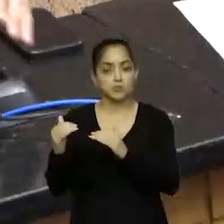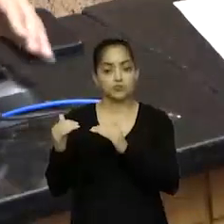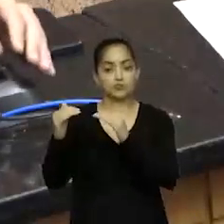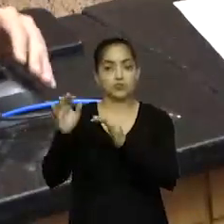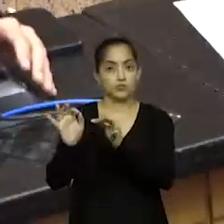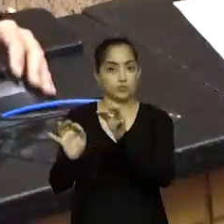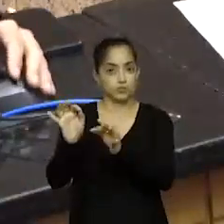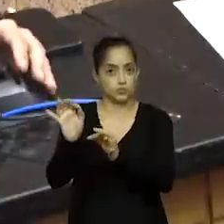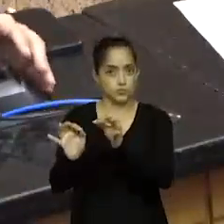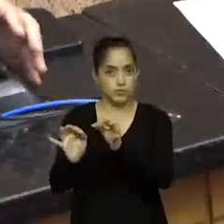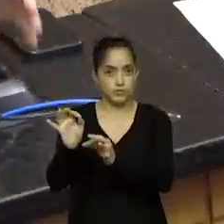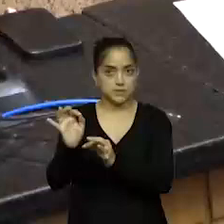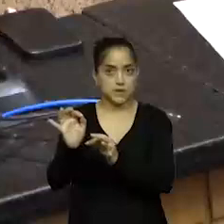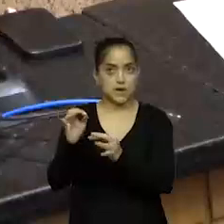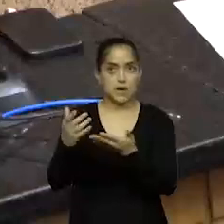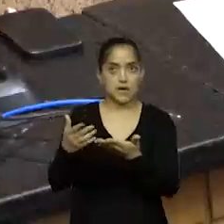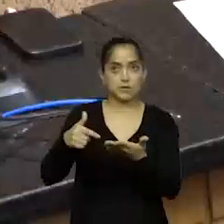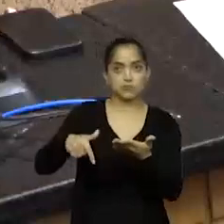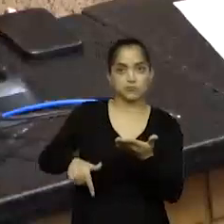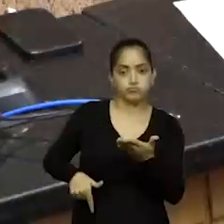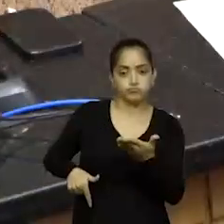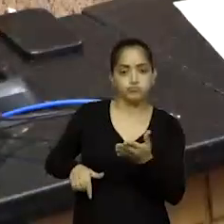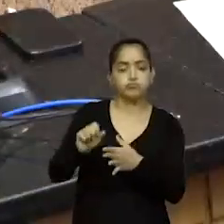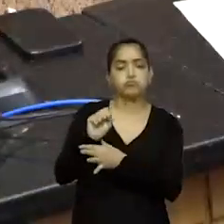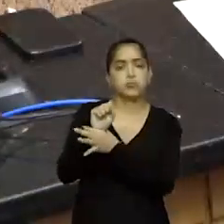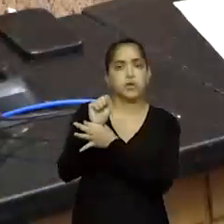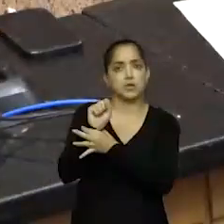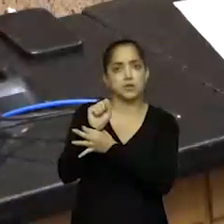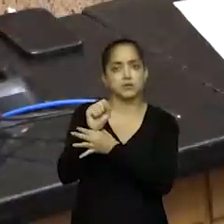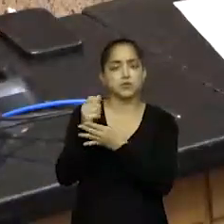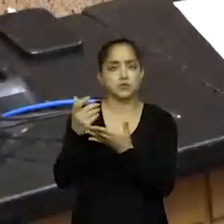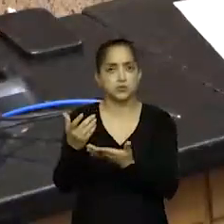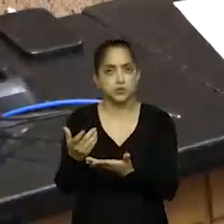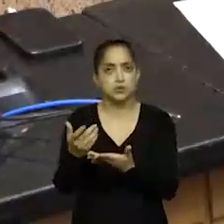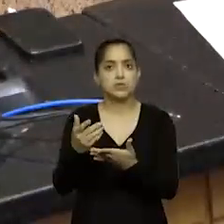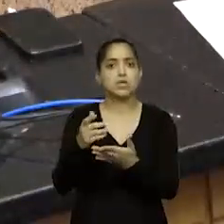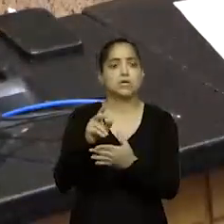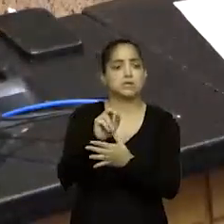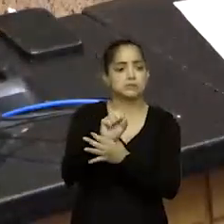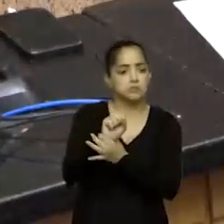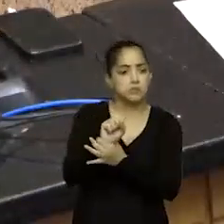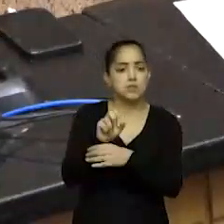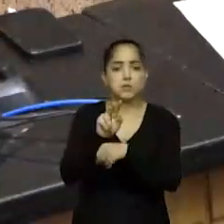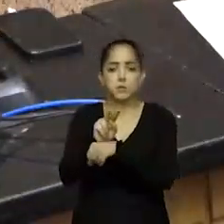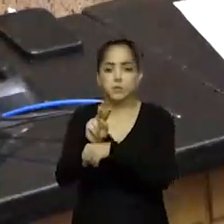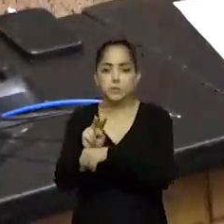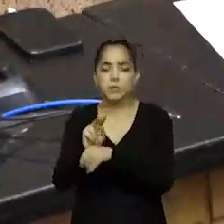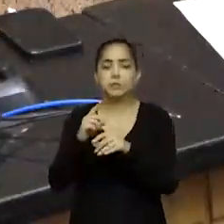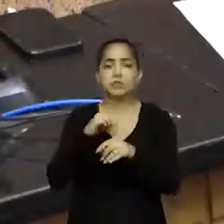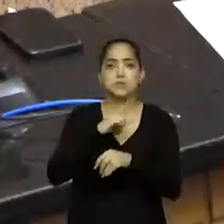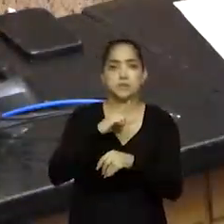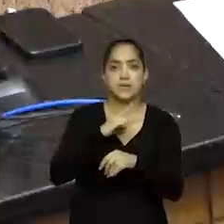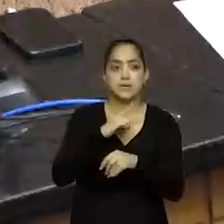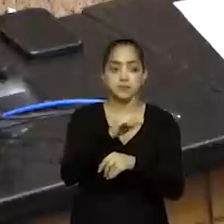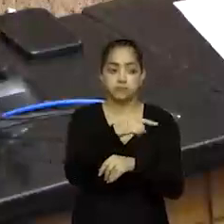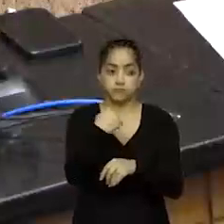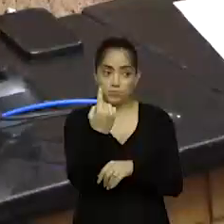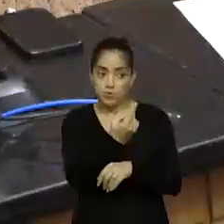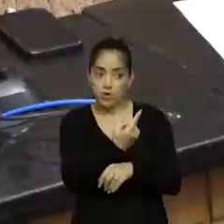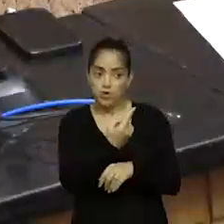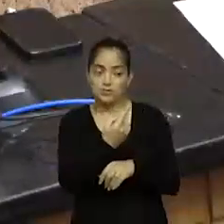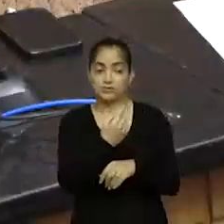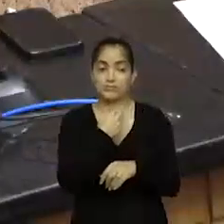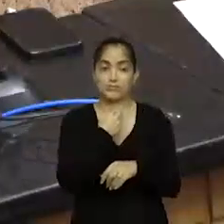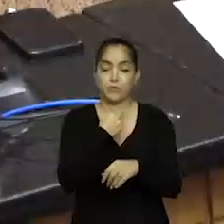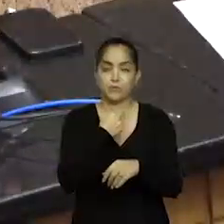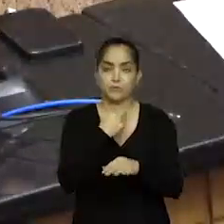de passagem, tem o porte de arma garantido, se quiser, tem segurança, tem tudo, coisa que nós aqui hoje não podemos